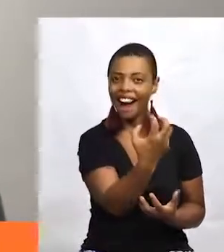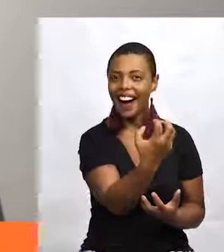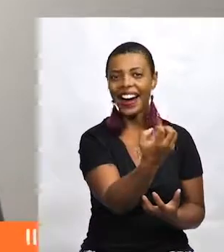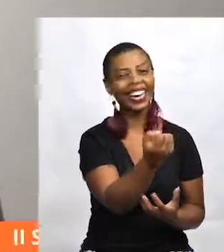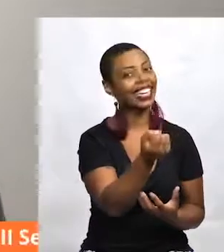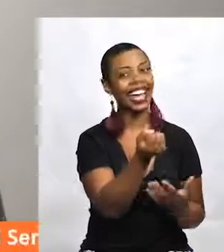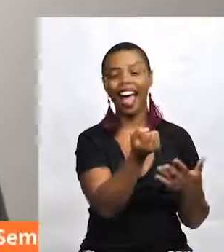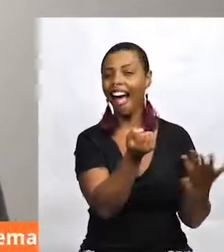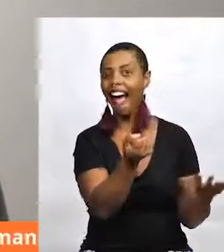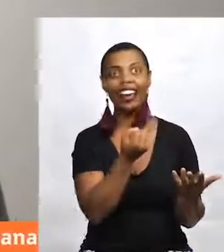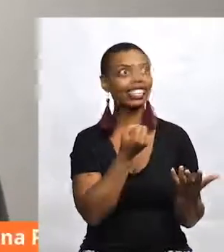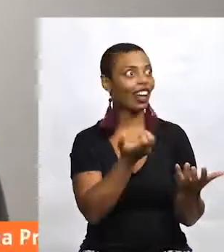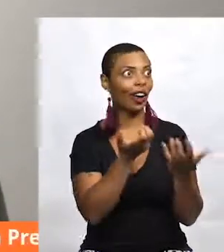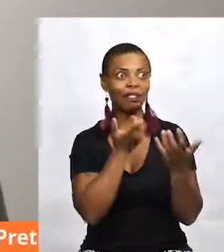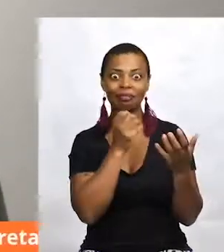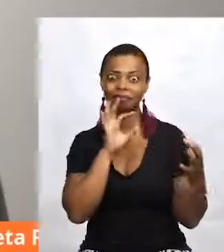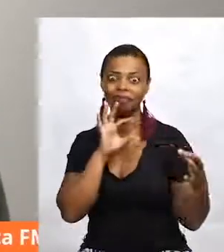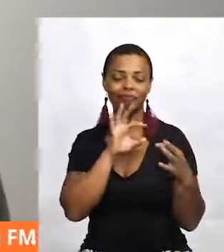estudar física.